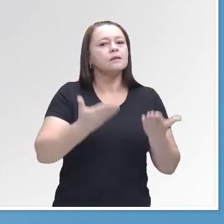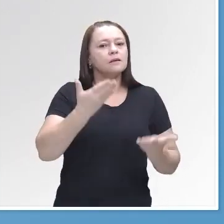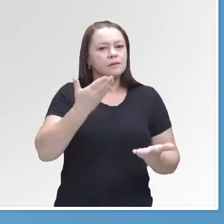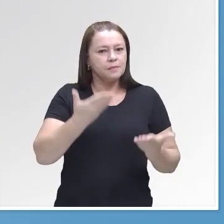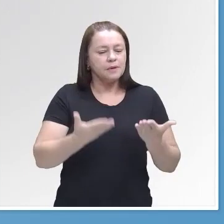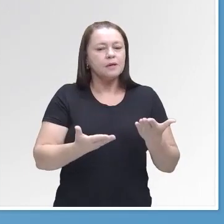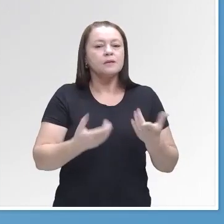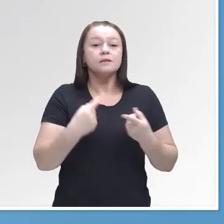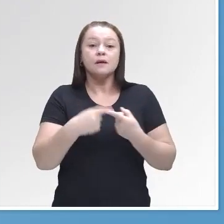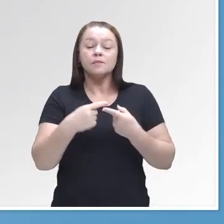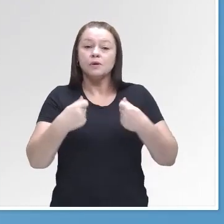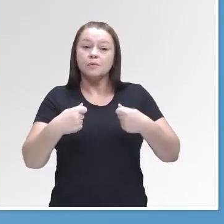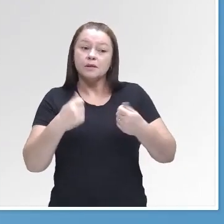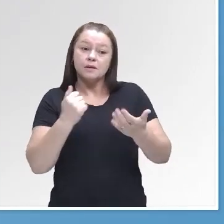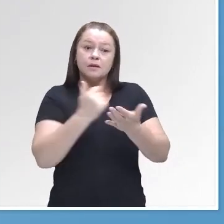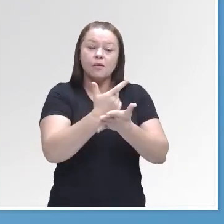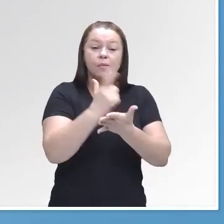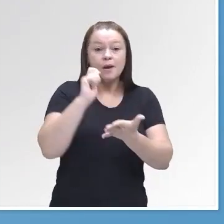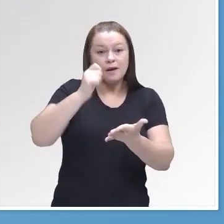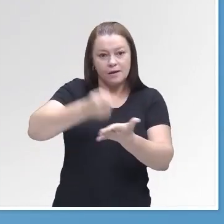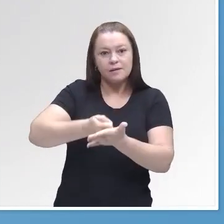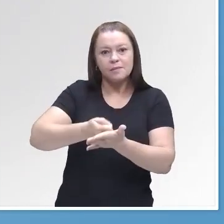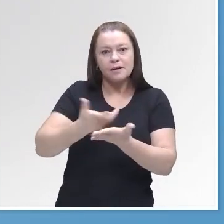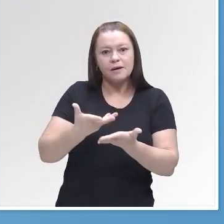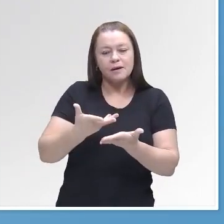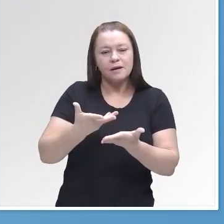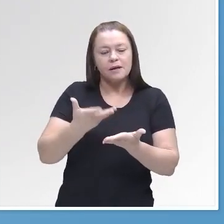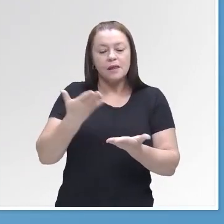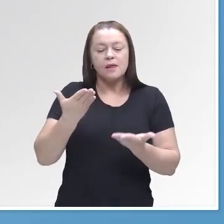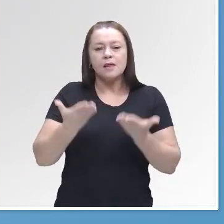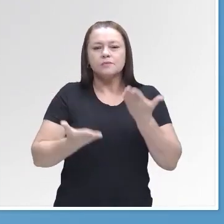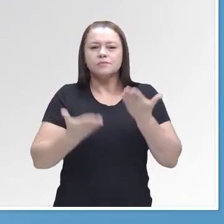comprarmos e efetuar o pagamento. As medidas de